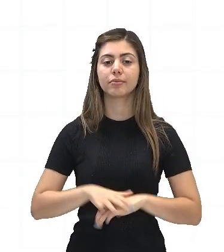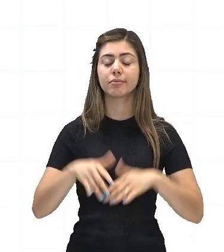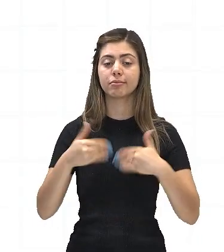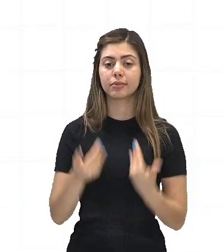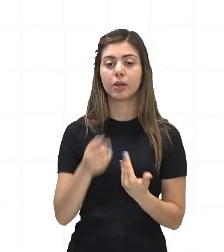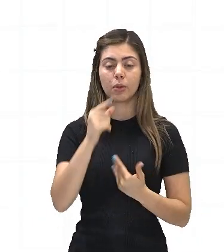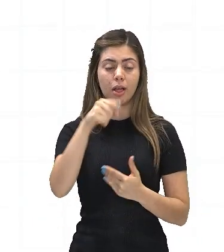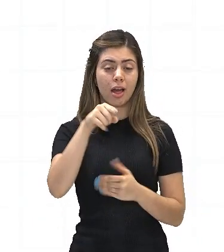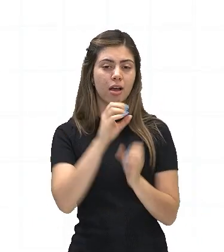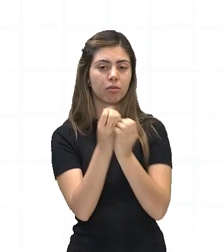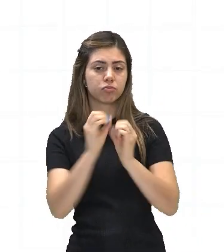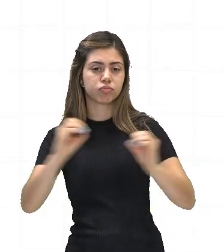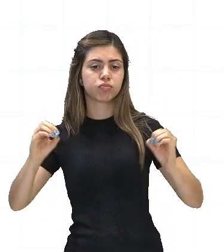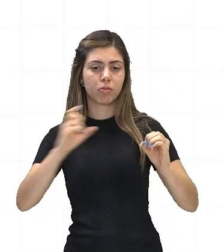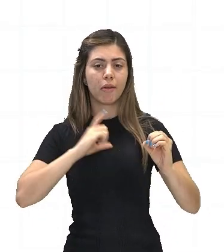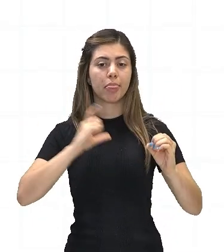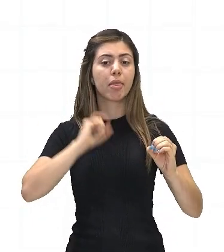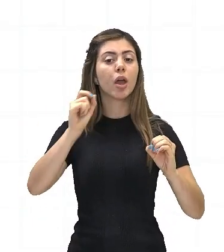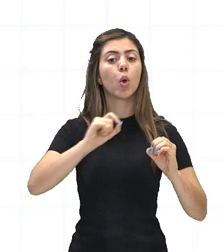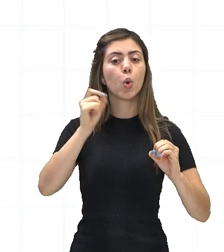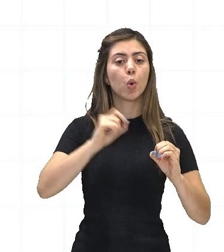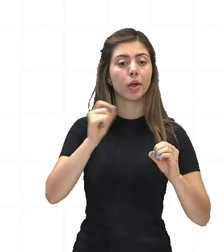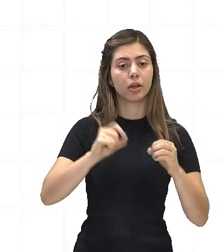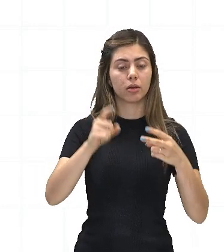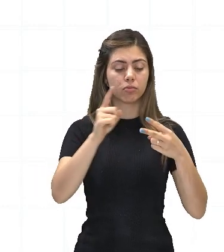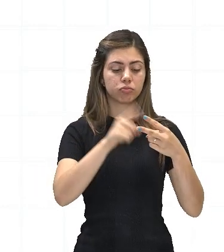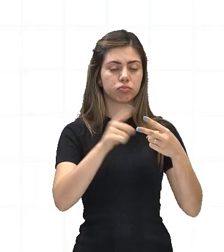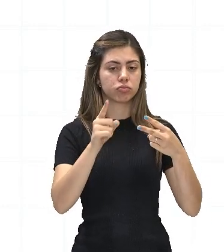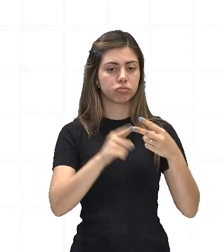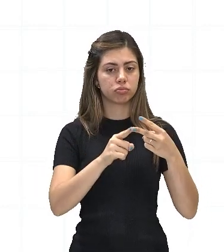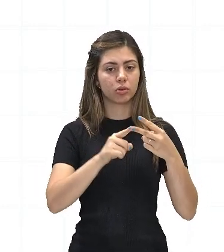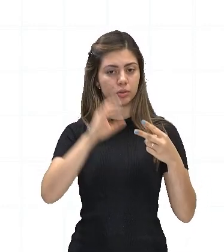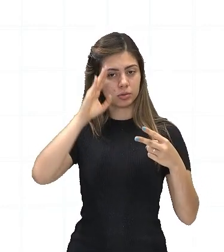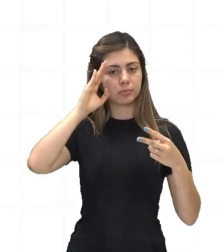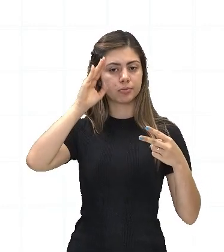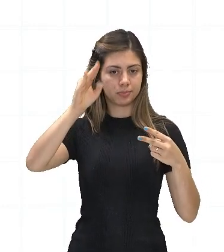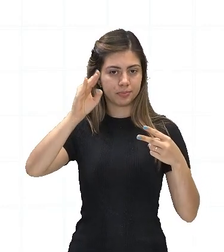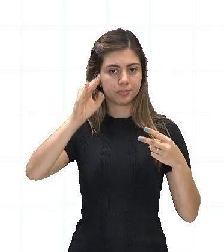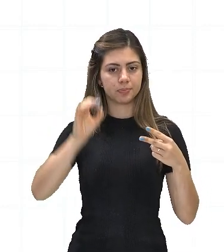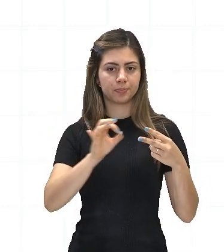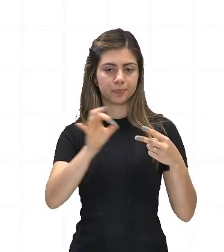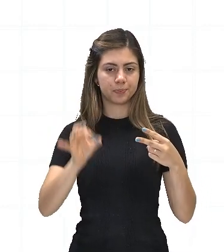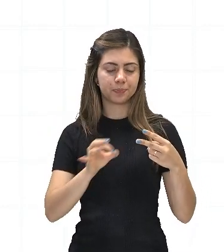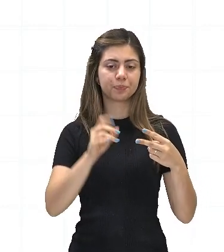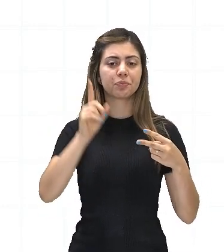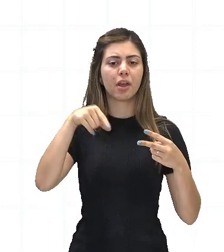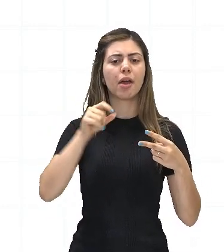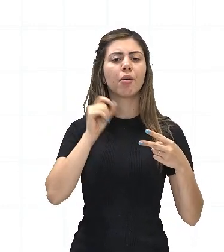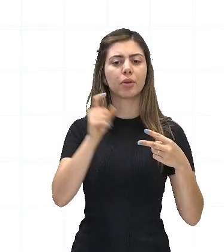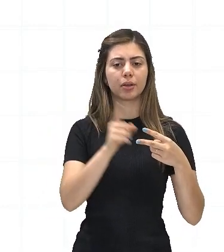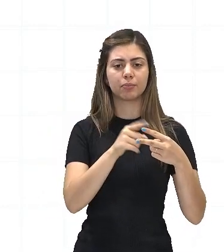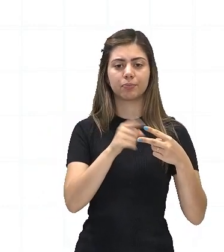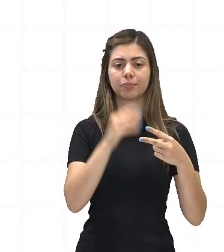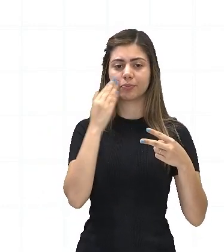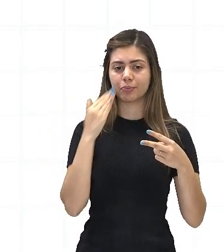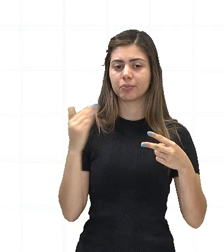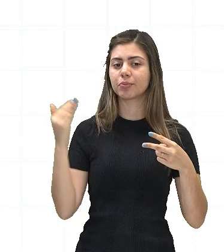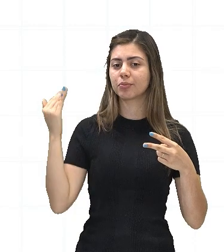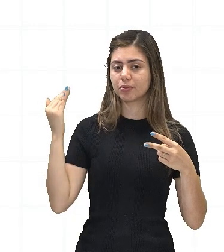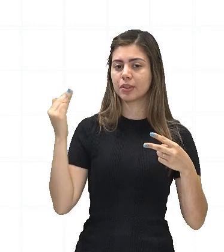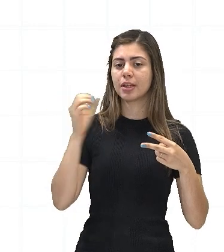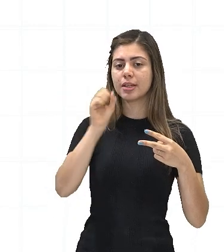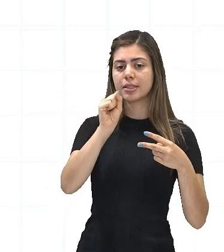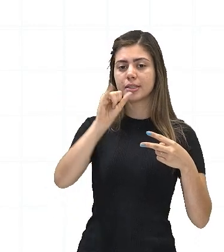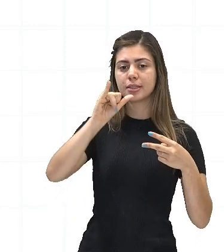das orações é composta de duas partes principais, que chamamos de sintagma nominal